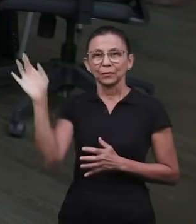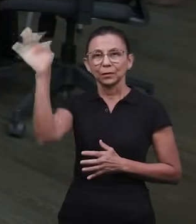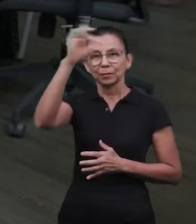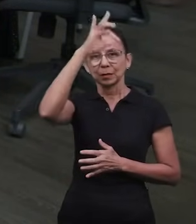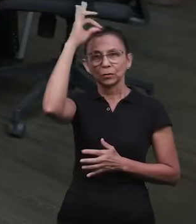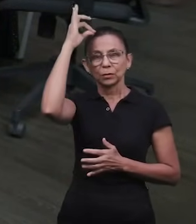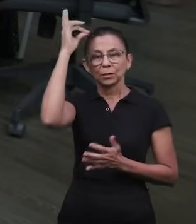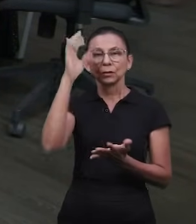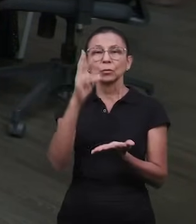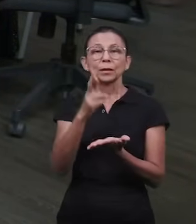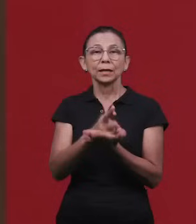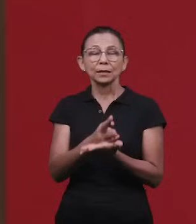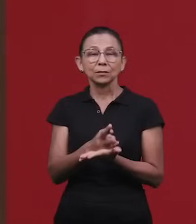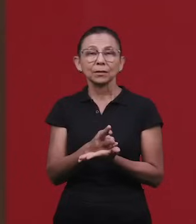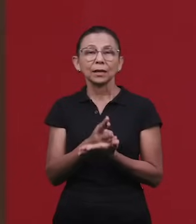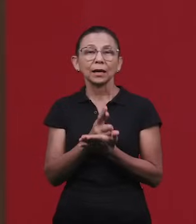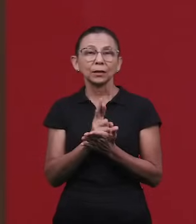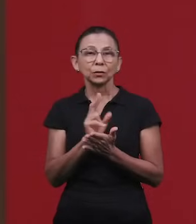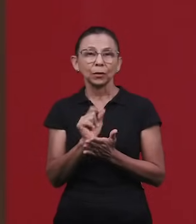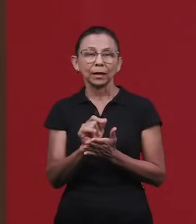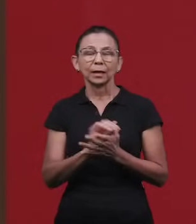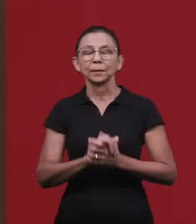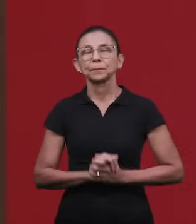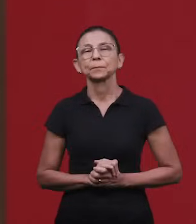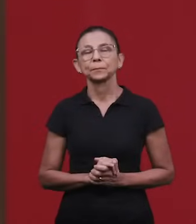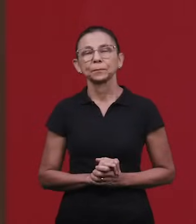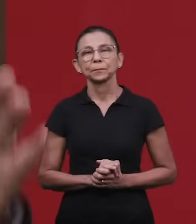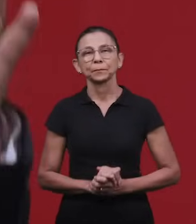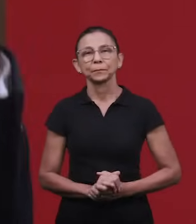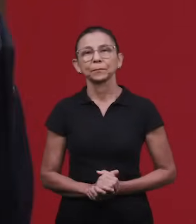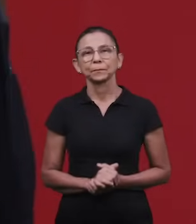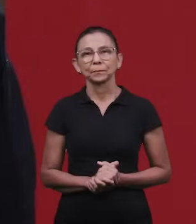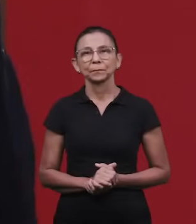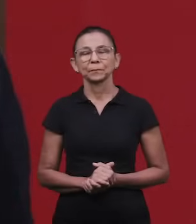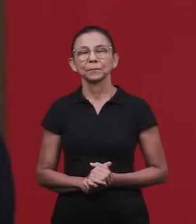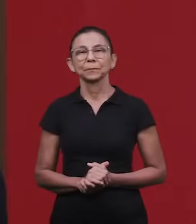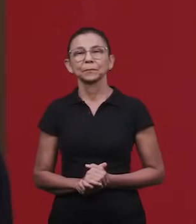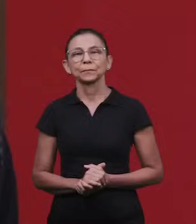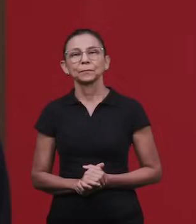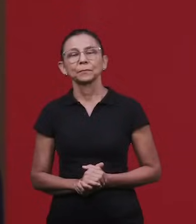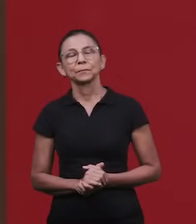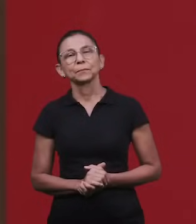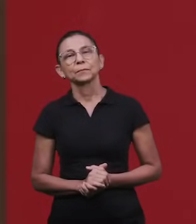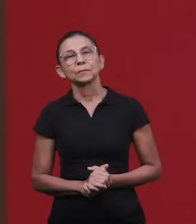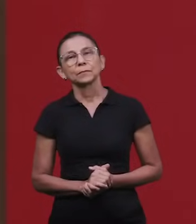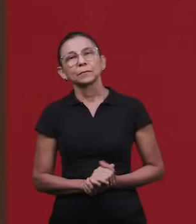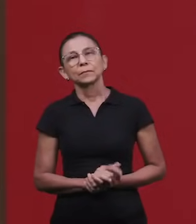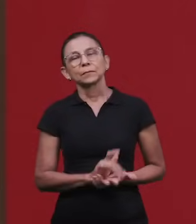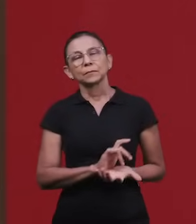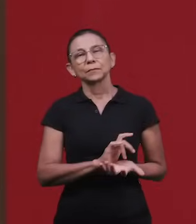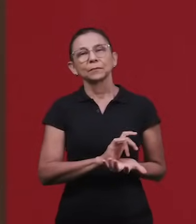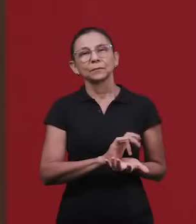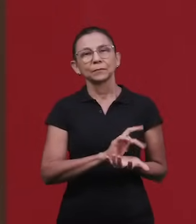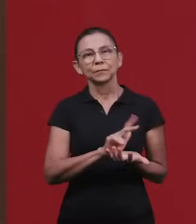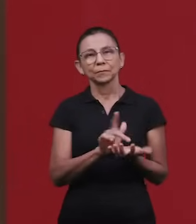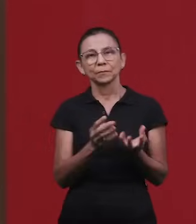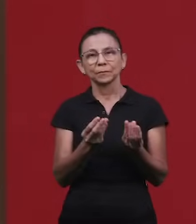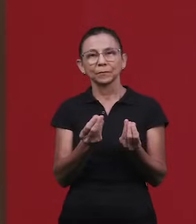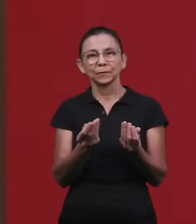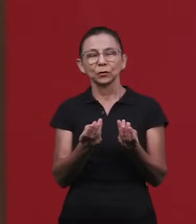que tanto é que a palavra coloca como no singular mesmo, porque o fruto aí tem essas